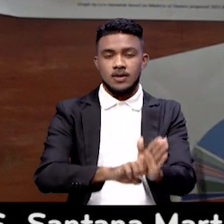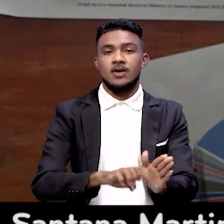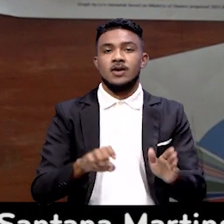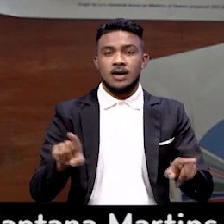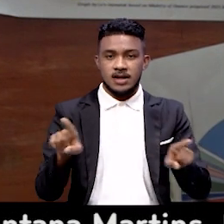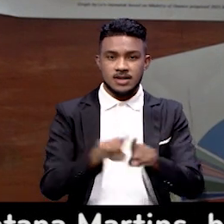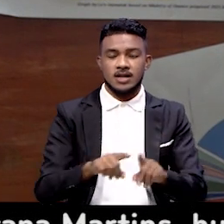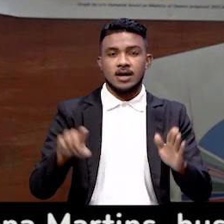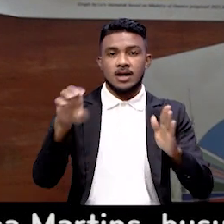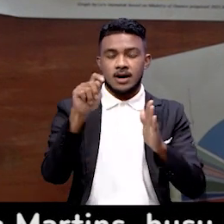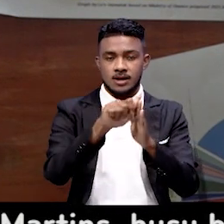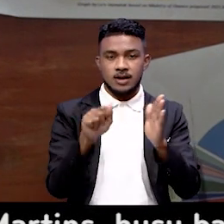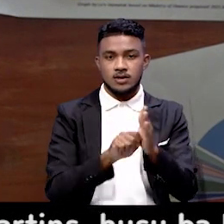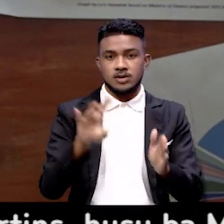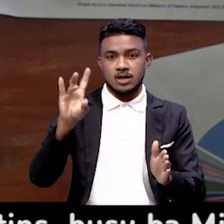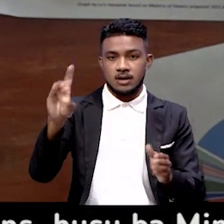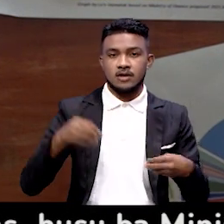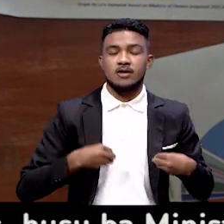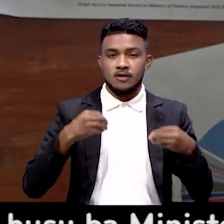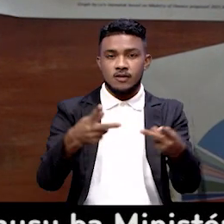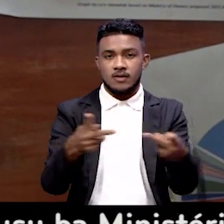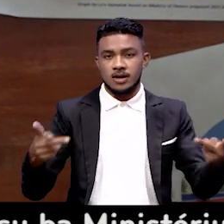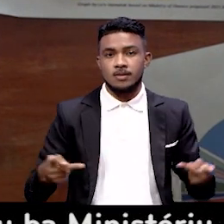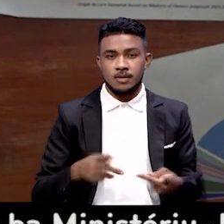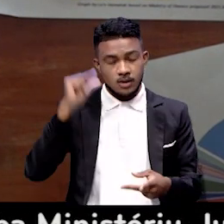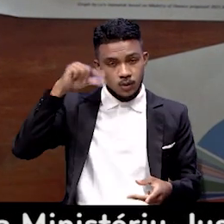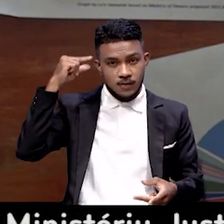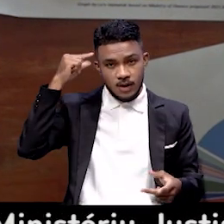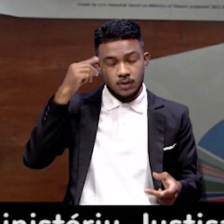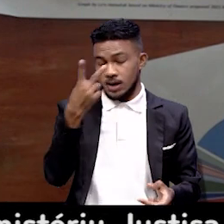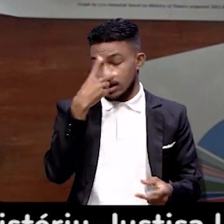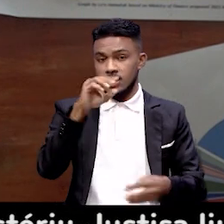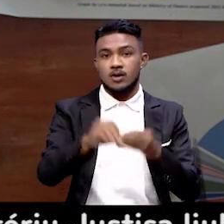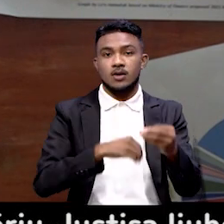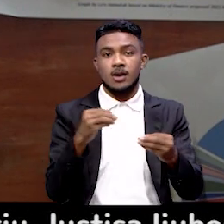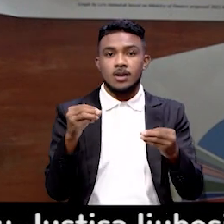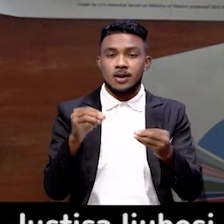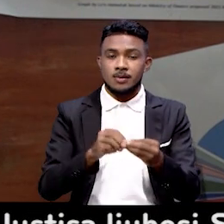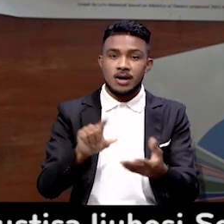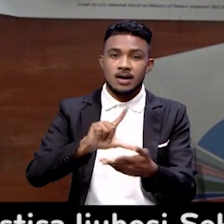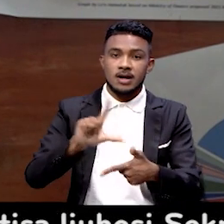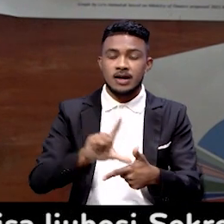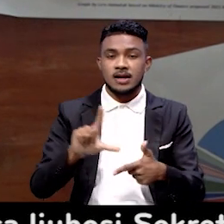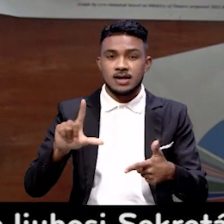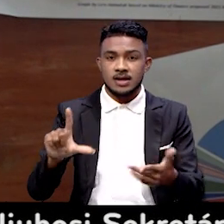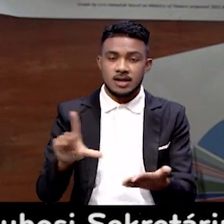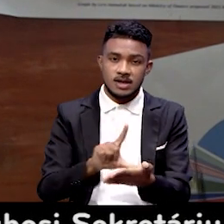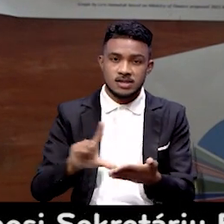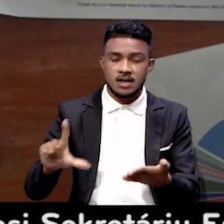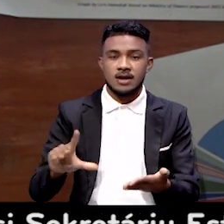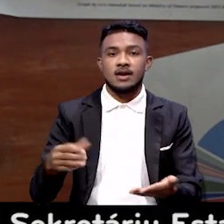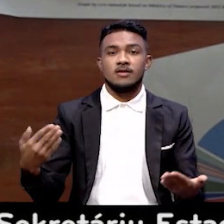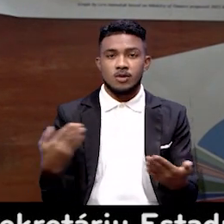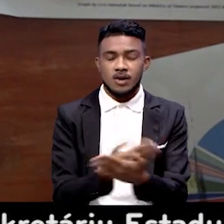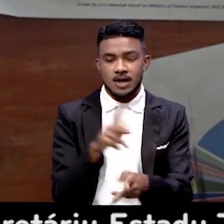maka fo fatim ba governo atu hare kona ba lista fon documento sira. Ami sugere a tu